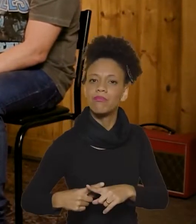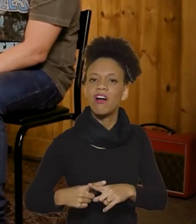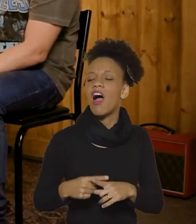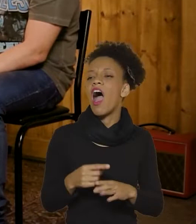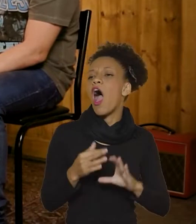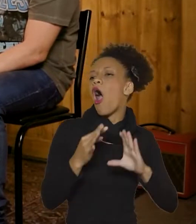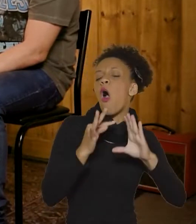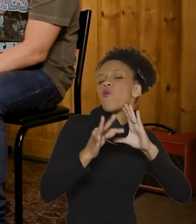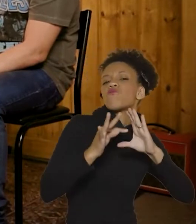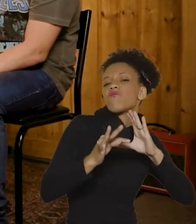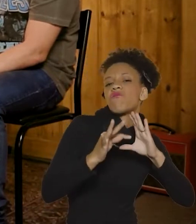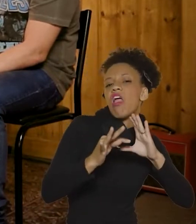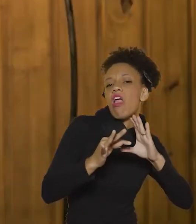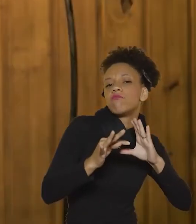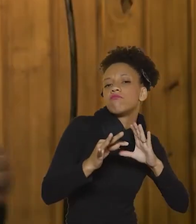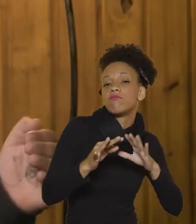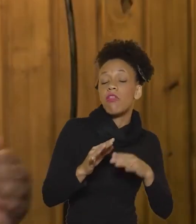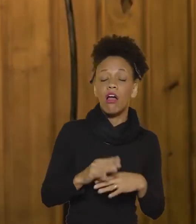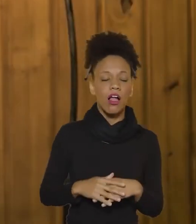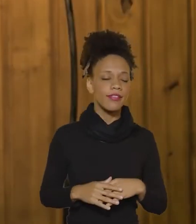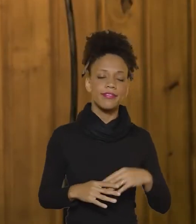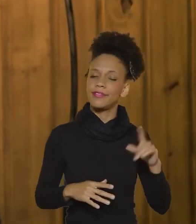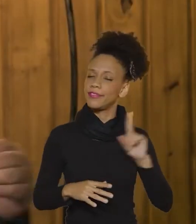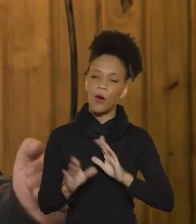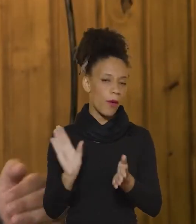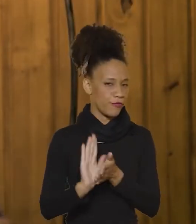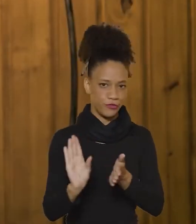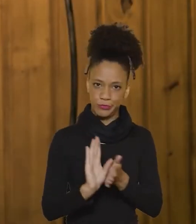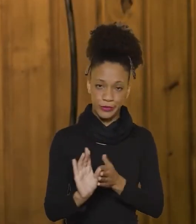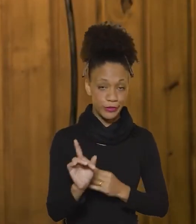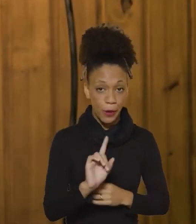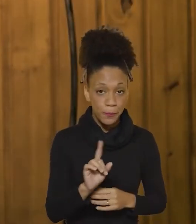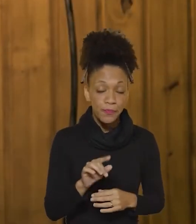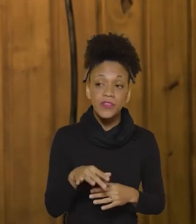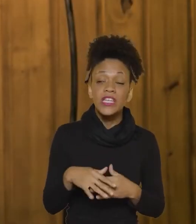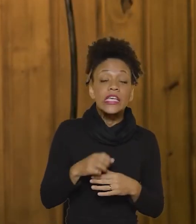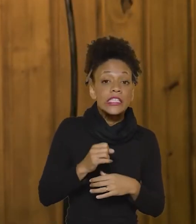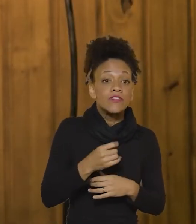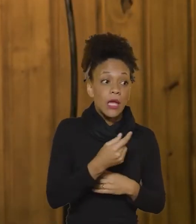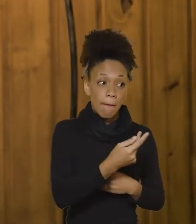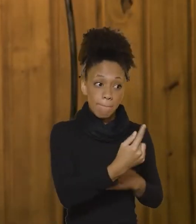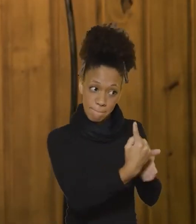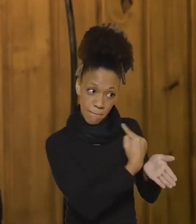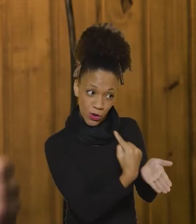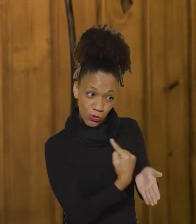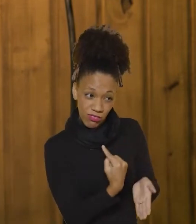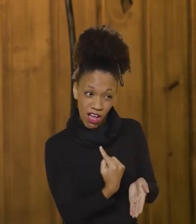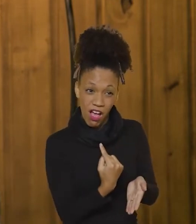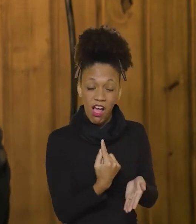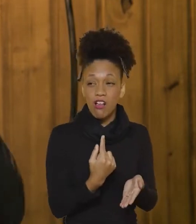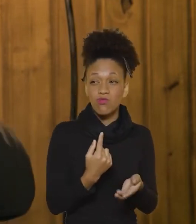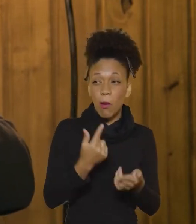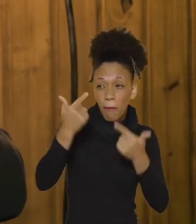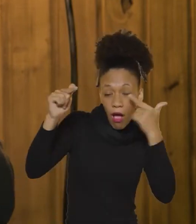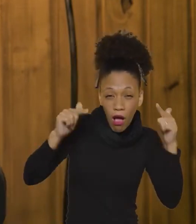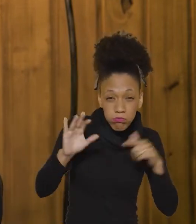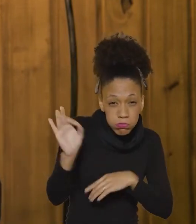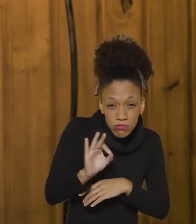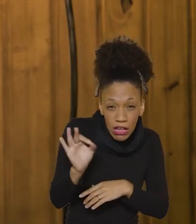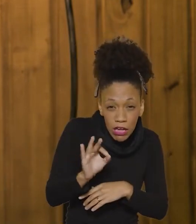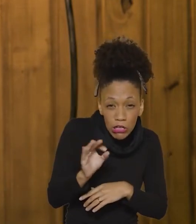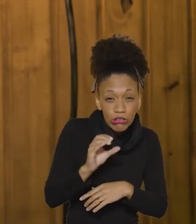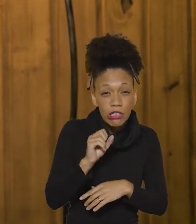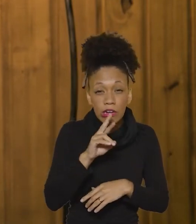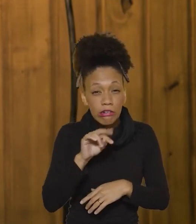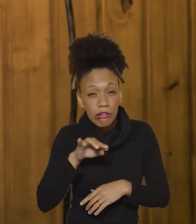trade ele é um investidor ele não é o investidor se você me perguntar aqui sobre carteira sobre outros assuntos cara não eu sei para